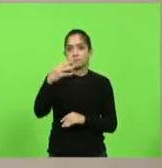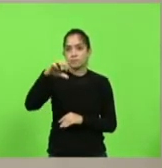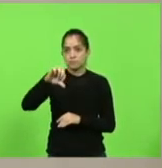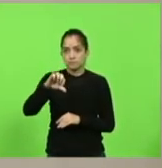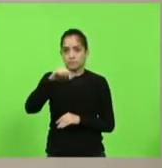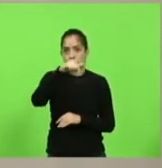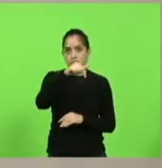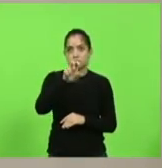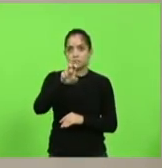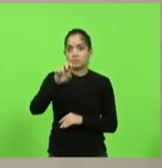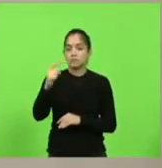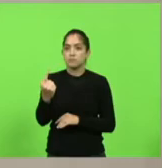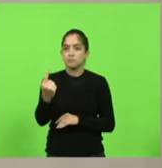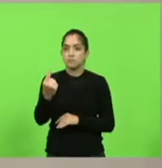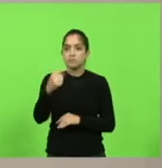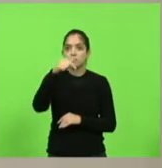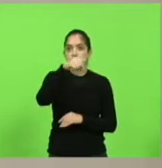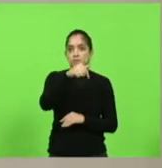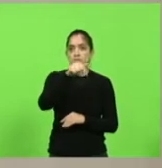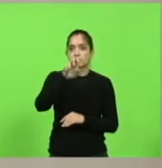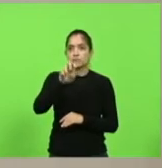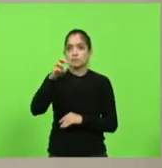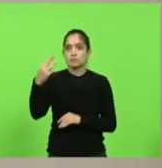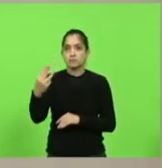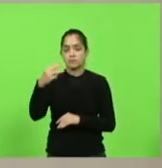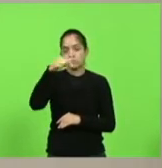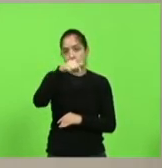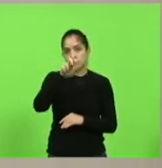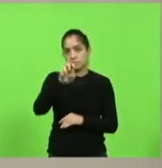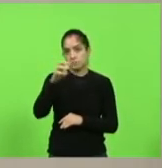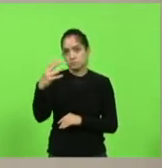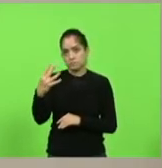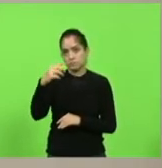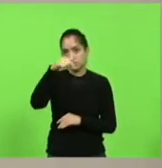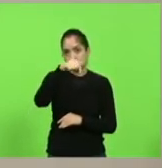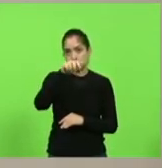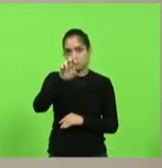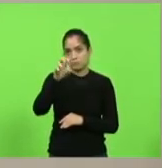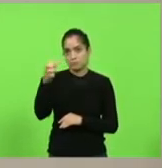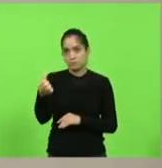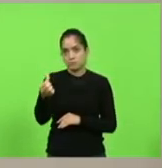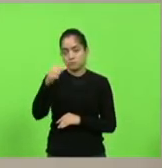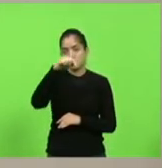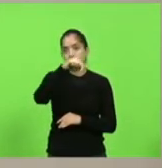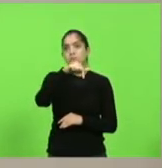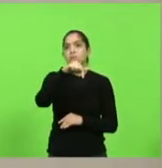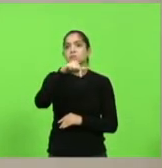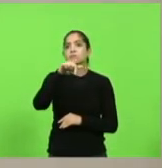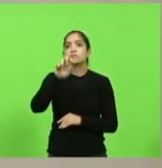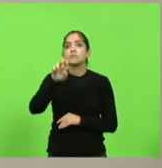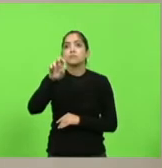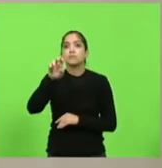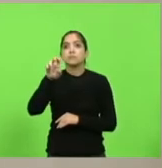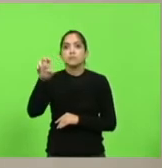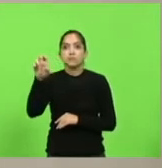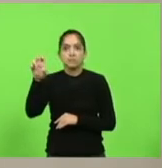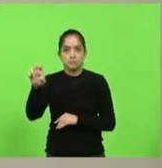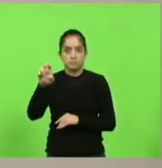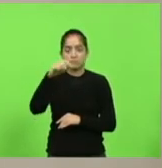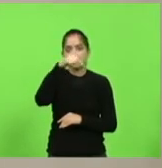a 751, 753 a 754, 756 a 765,